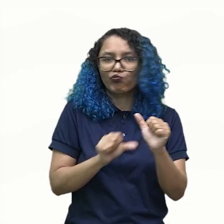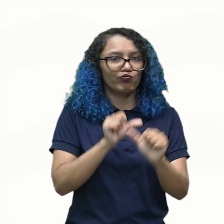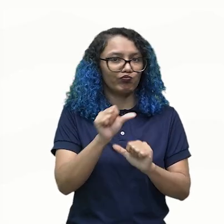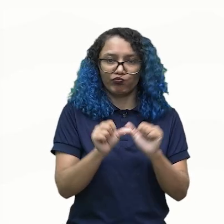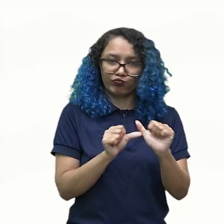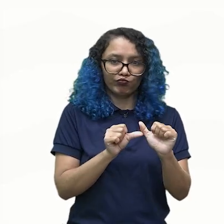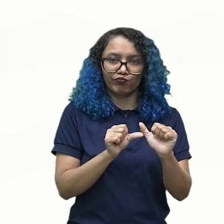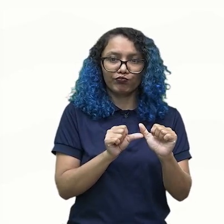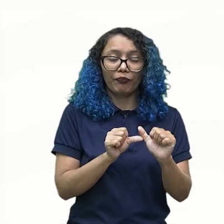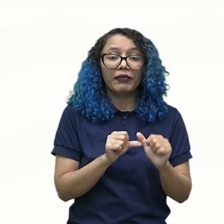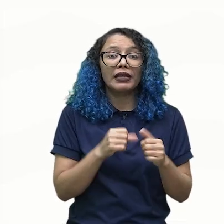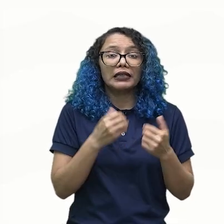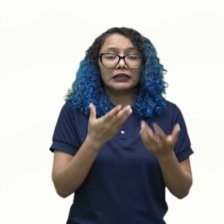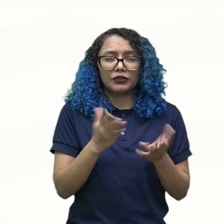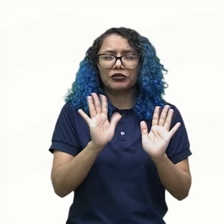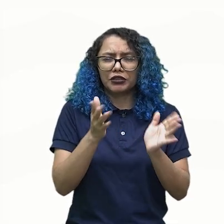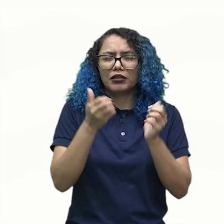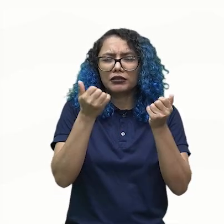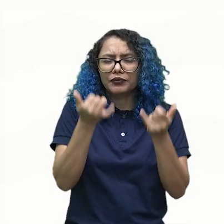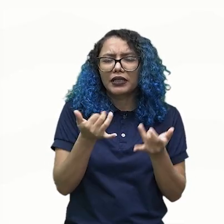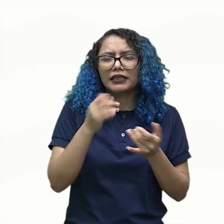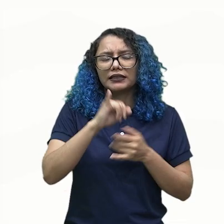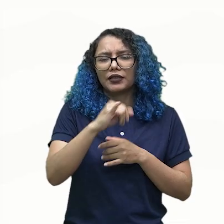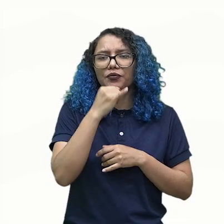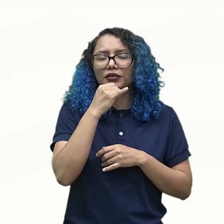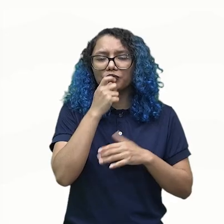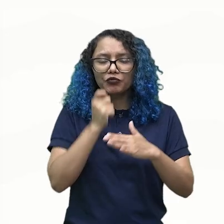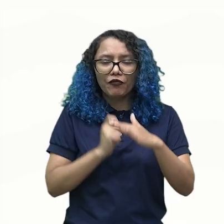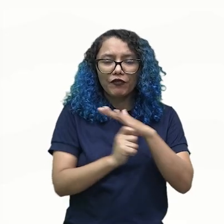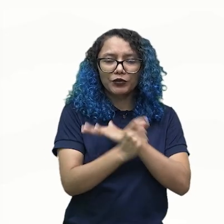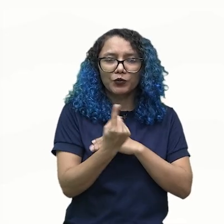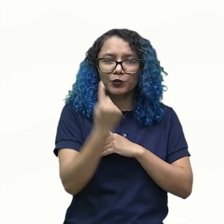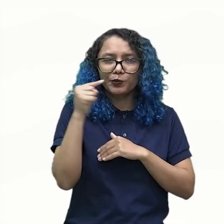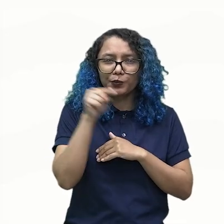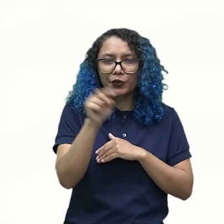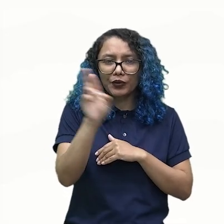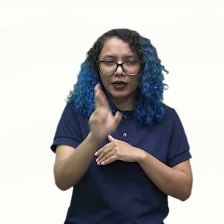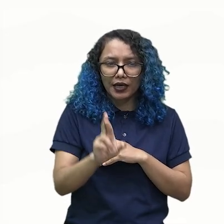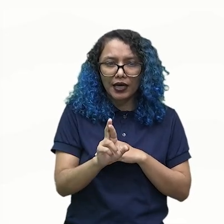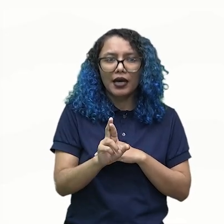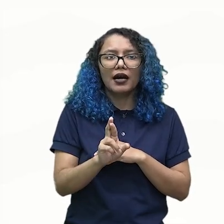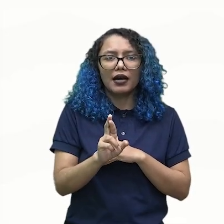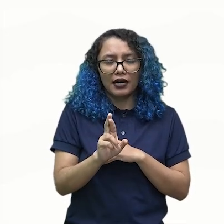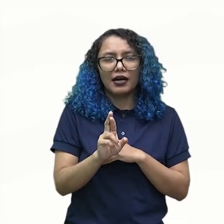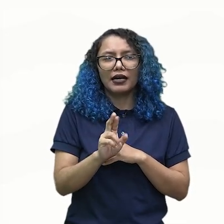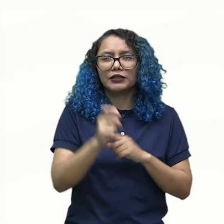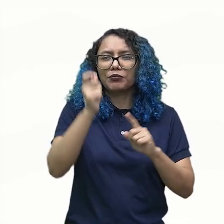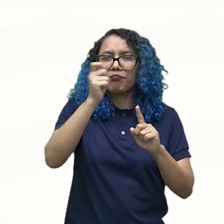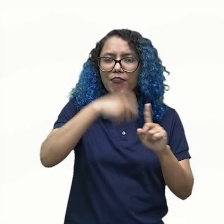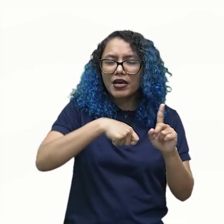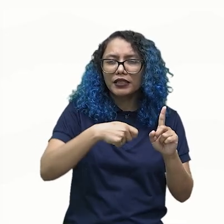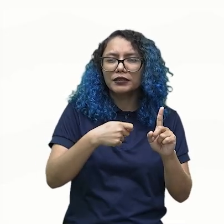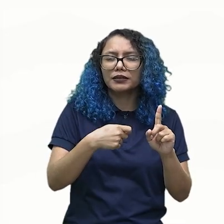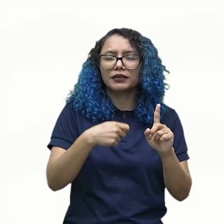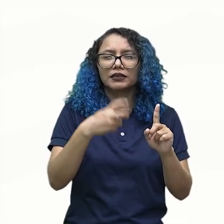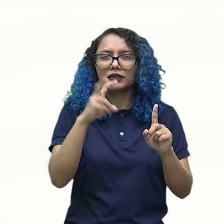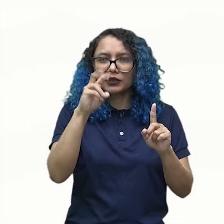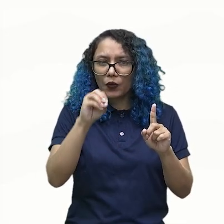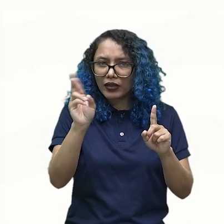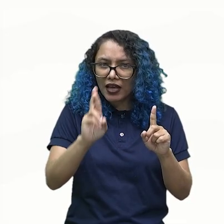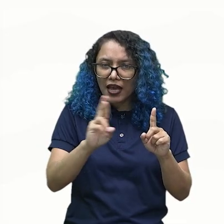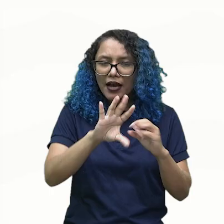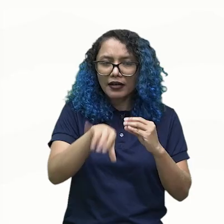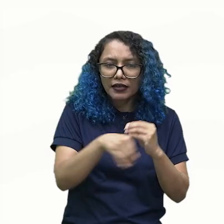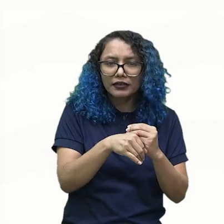bom? Então, aqui, como eu te falei, ó, se o investimento de R$1.000 ele rende R$50 no primeiro mês, ele vai